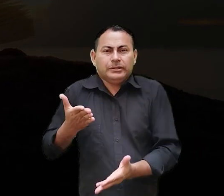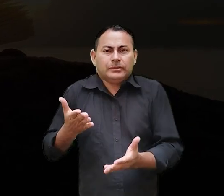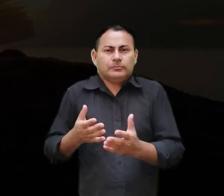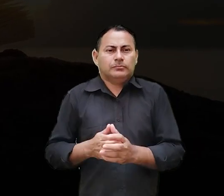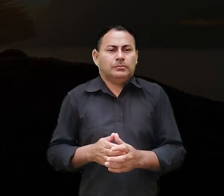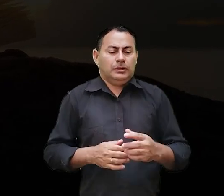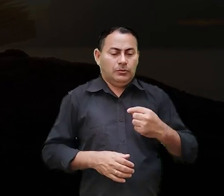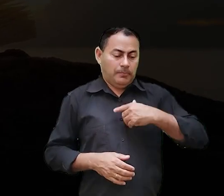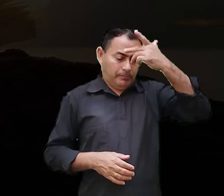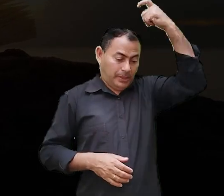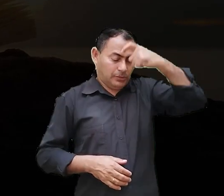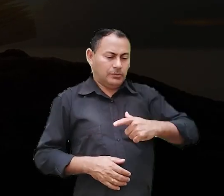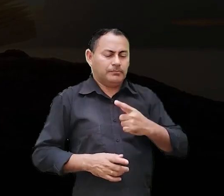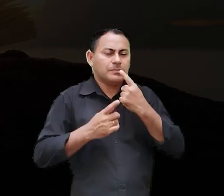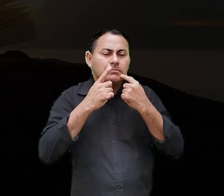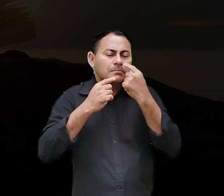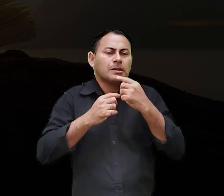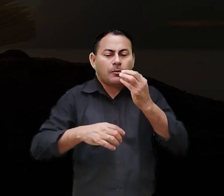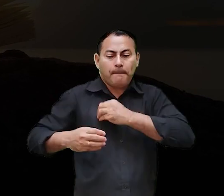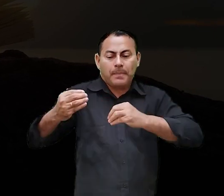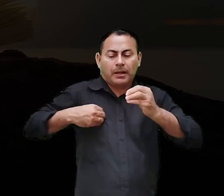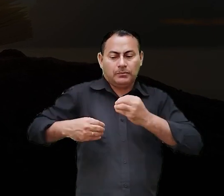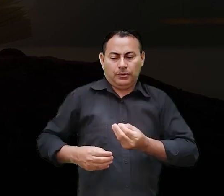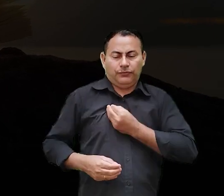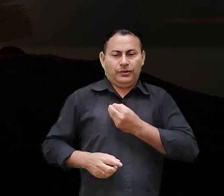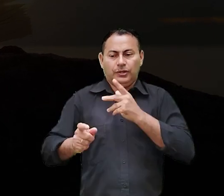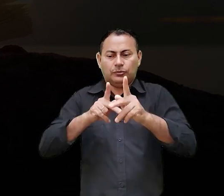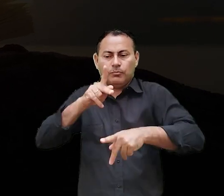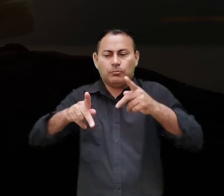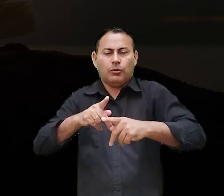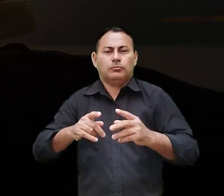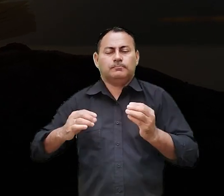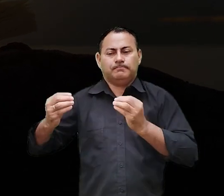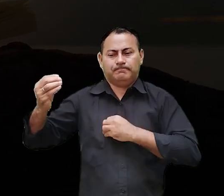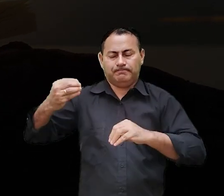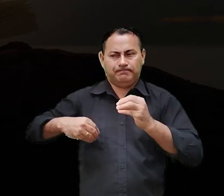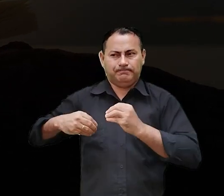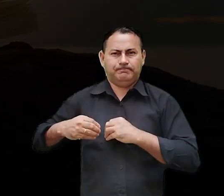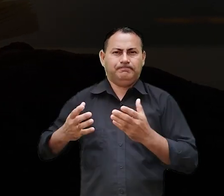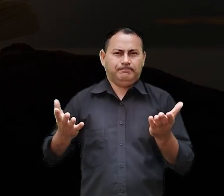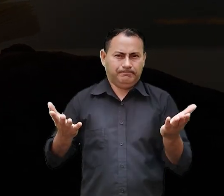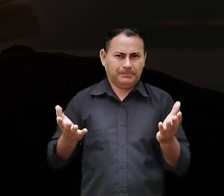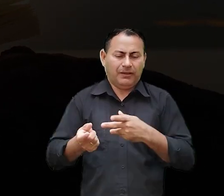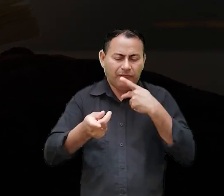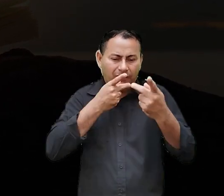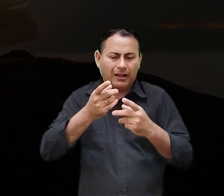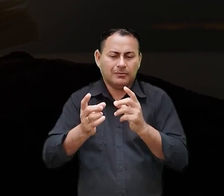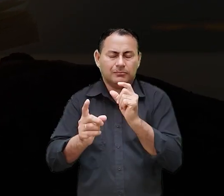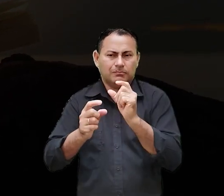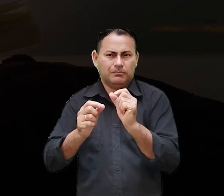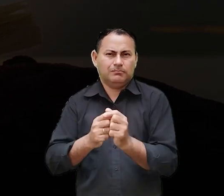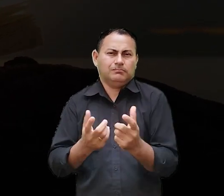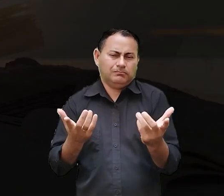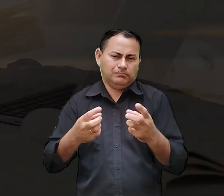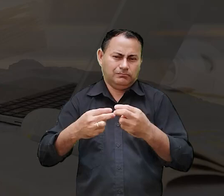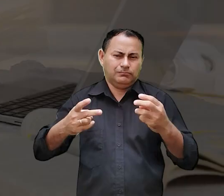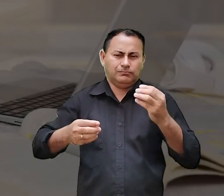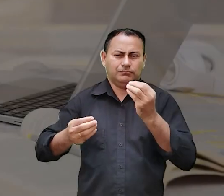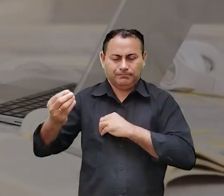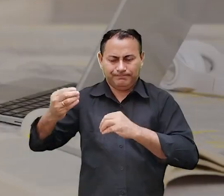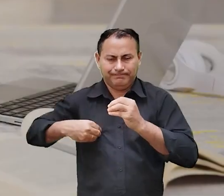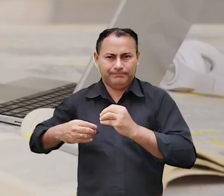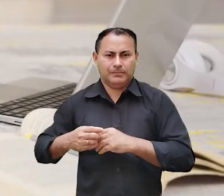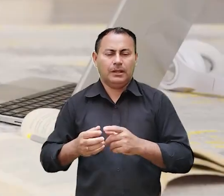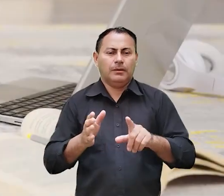perdido pois sou um homem de lábios impuros e vivo no meio de um povo de impuros lábios Por que